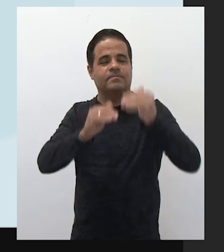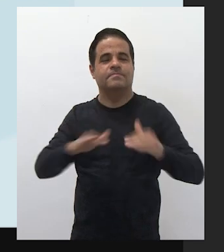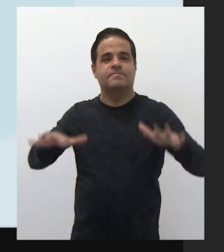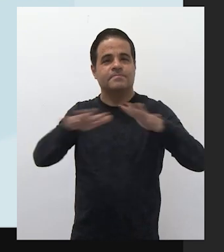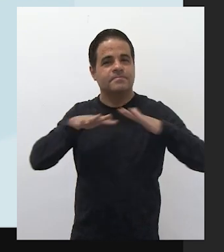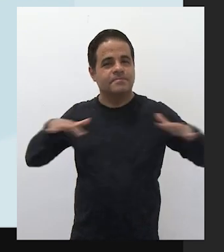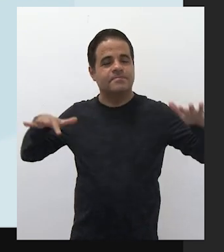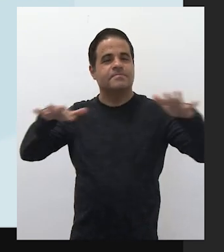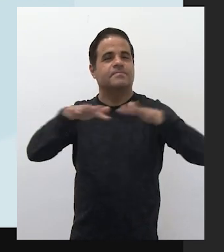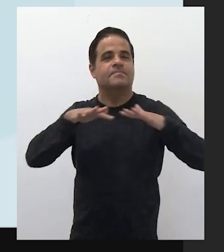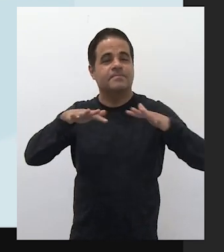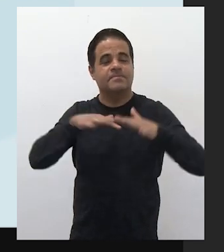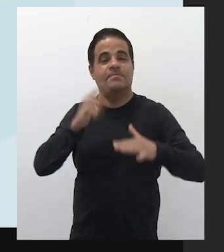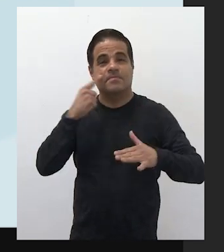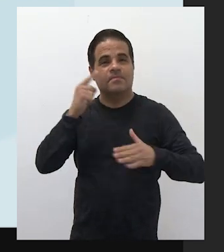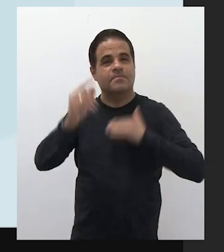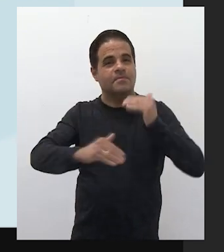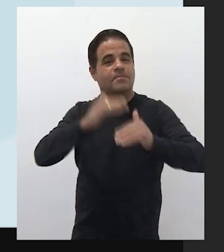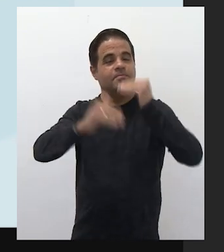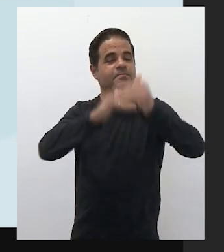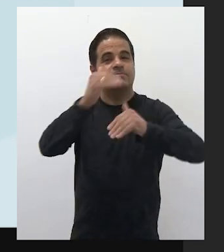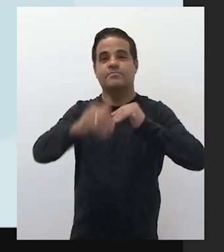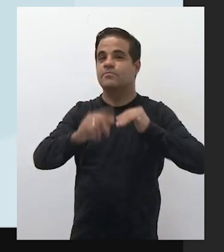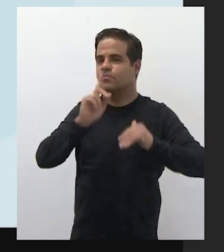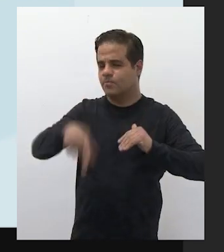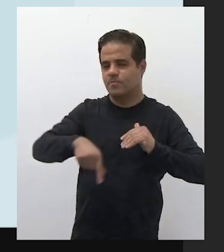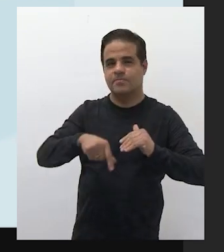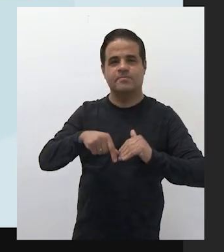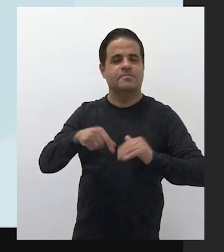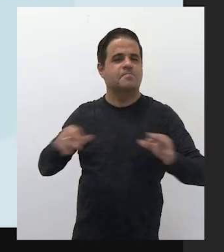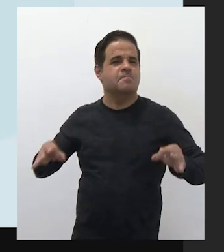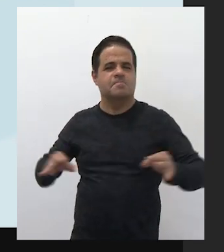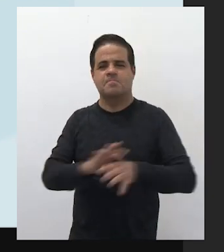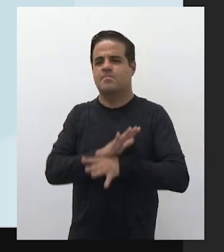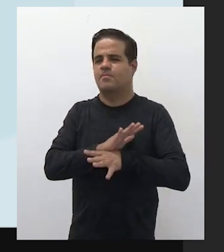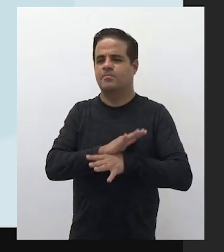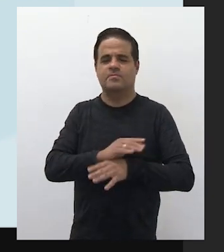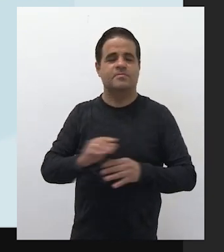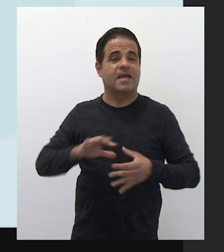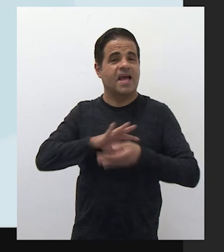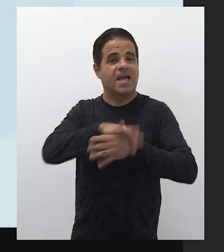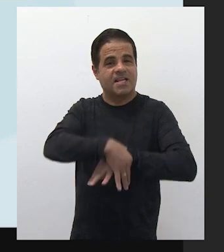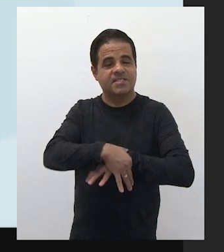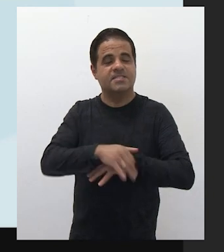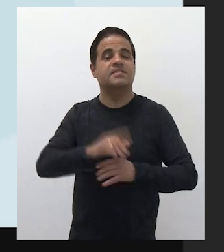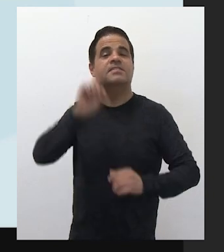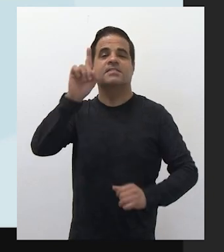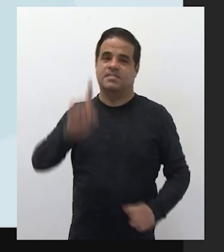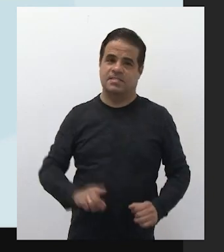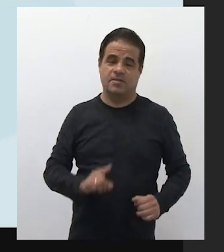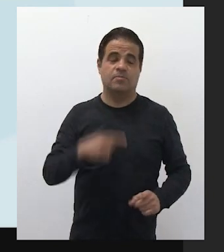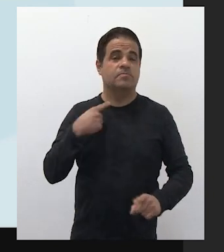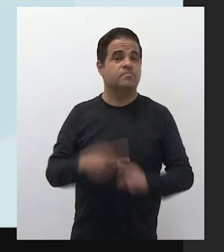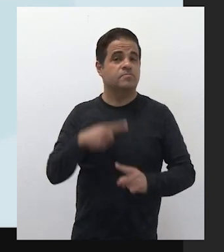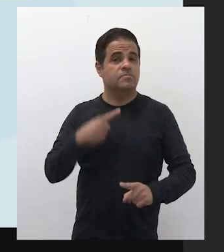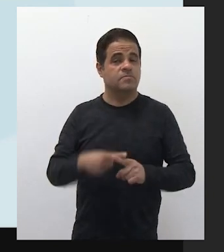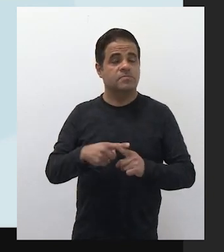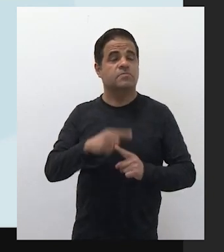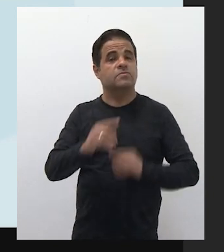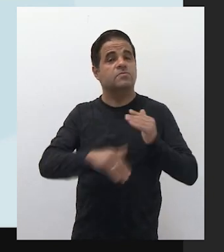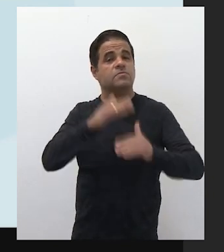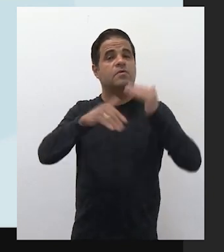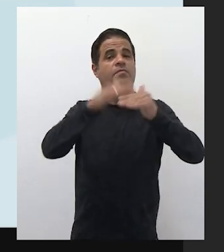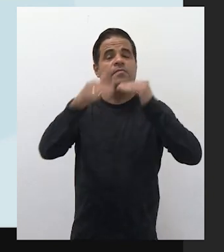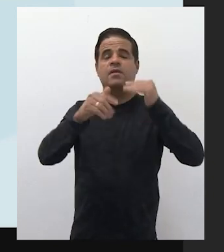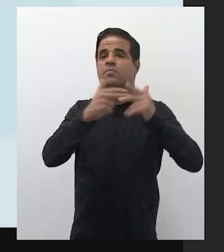vê que o progresso não é suficiente para a garantia de direitos, porque o desenvolvimento é